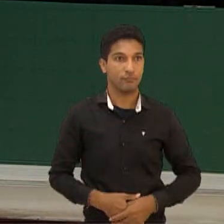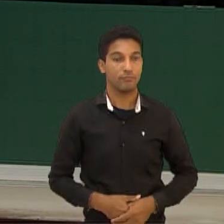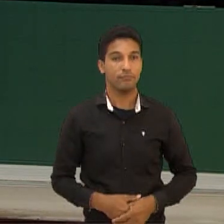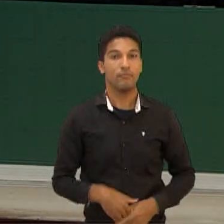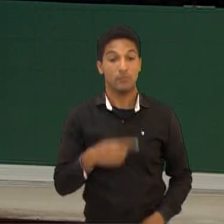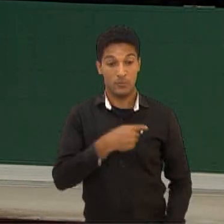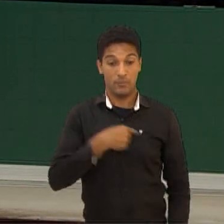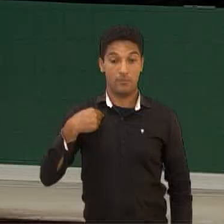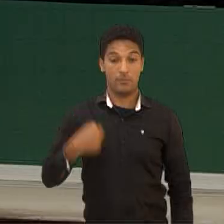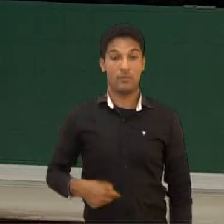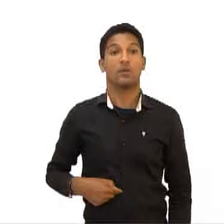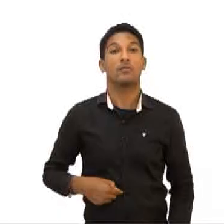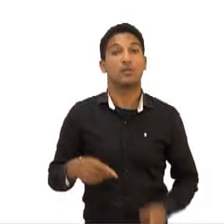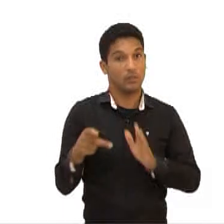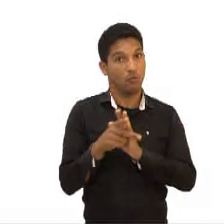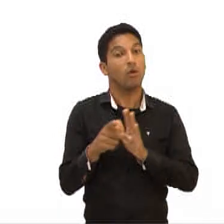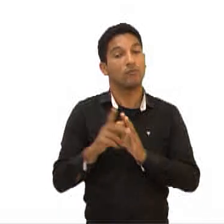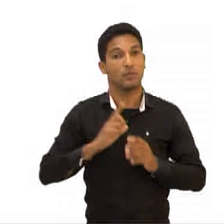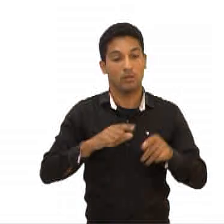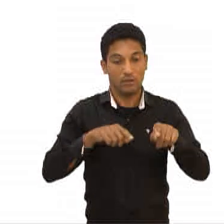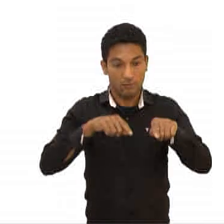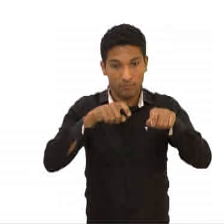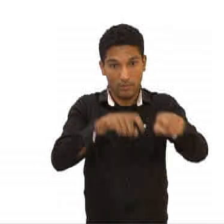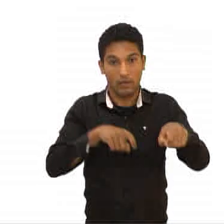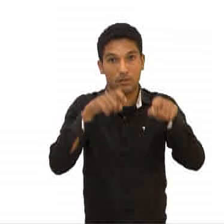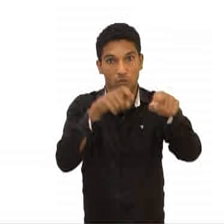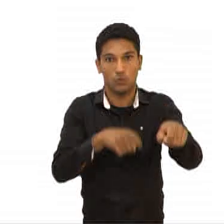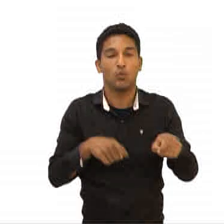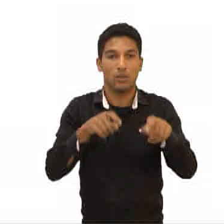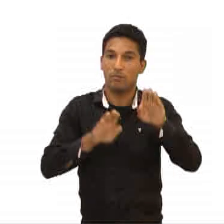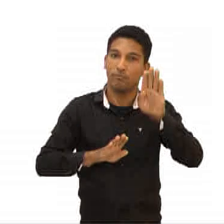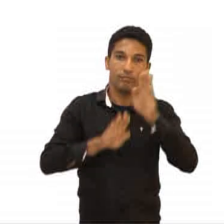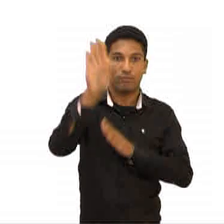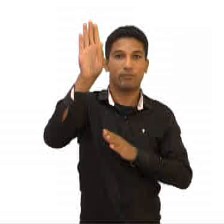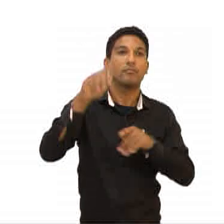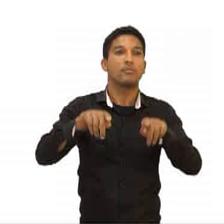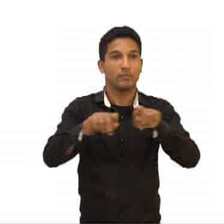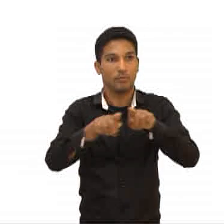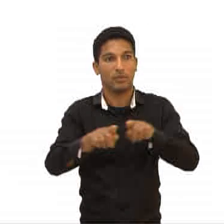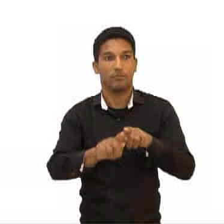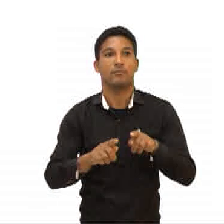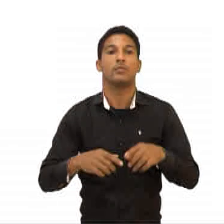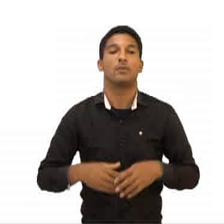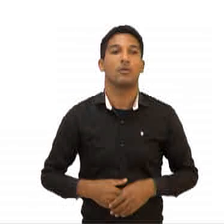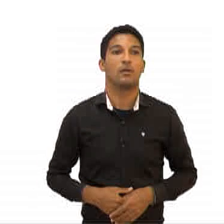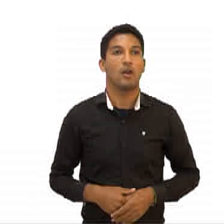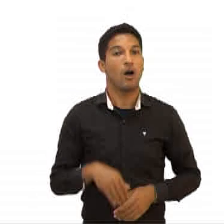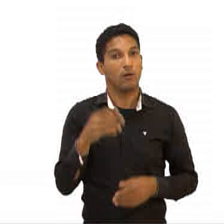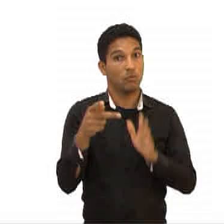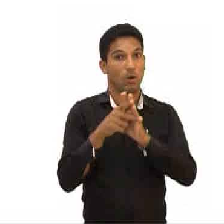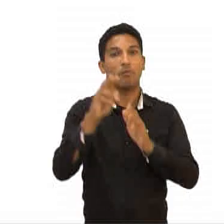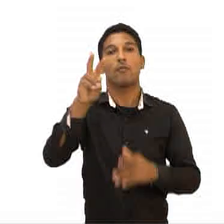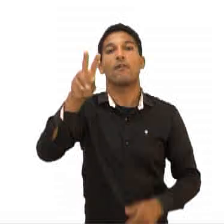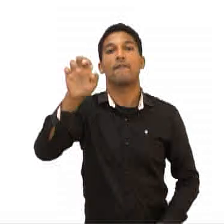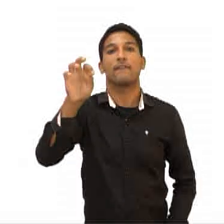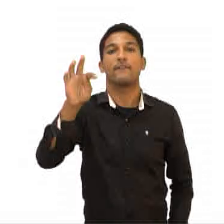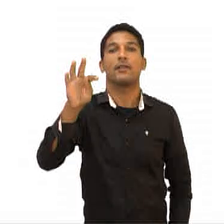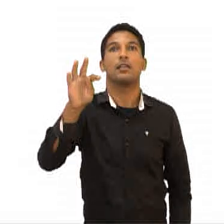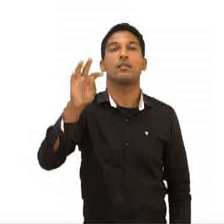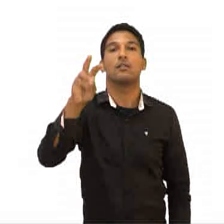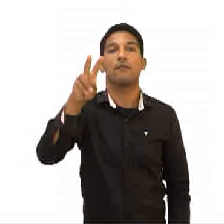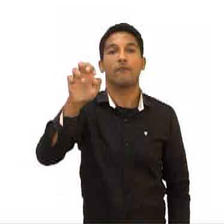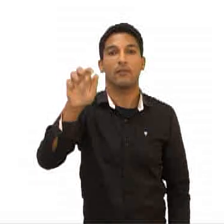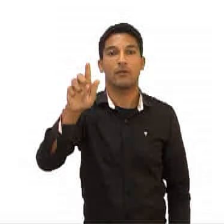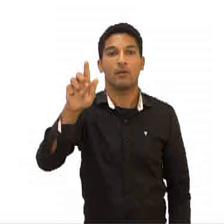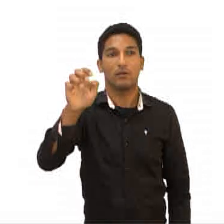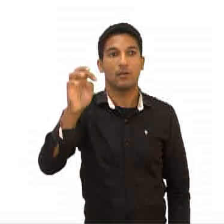A China também, destaque na agricultura, né, tem um campo de cultivo de vegetais aqui em Guangkouba, no noroeste da China.